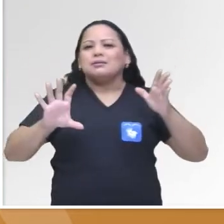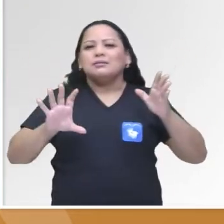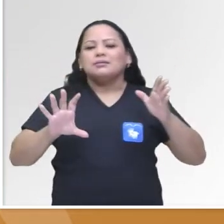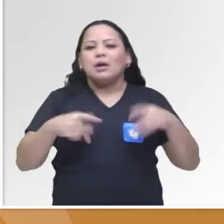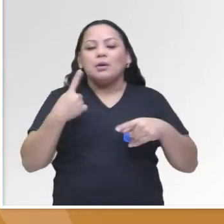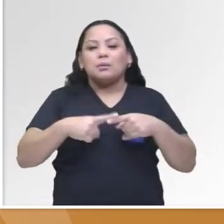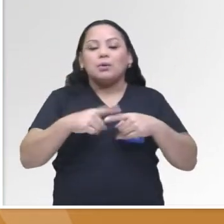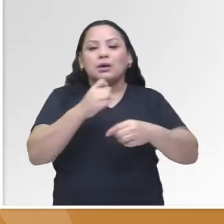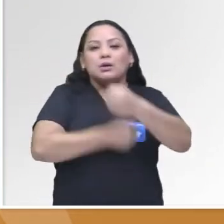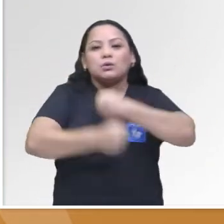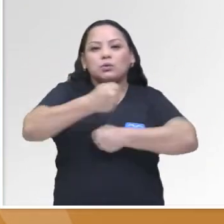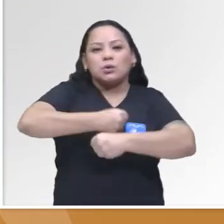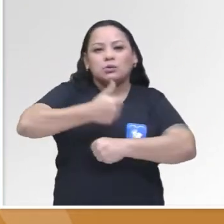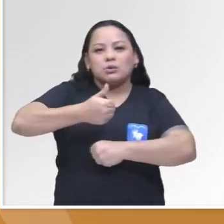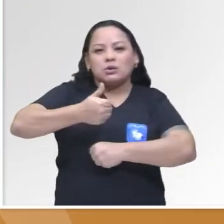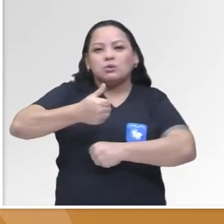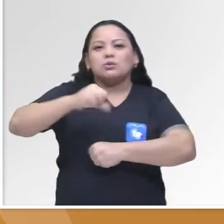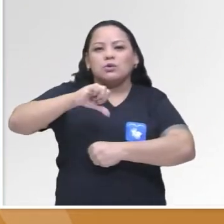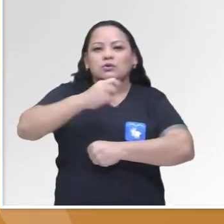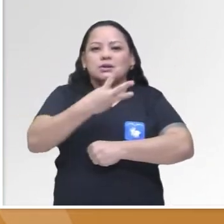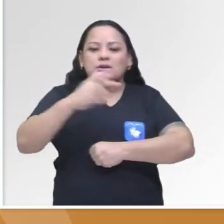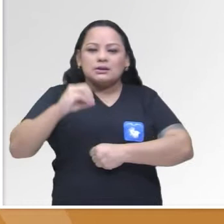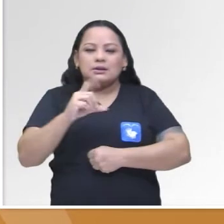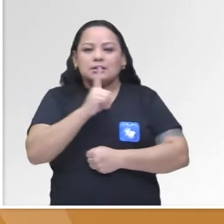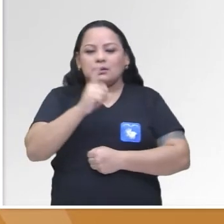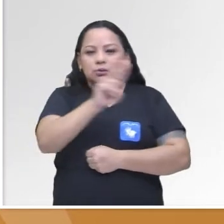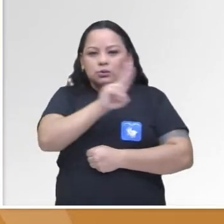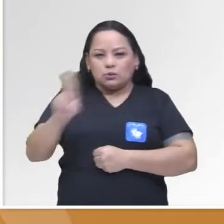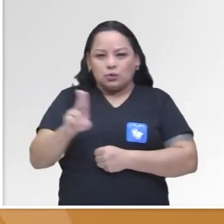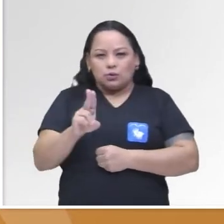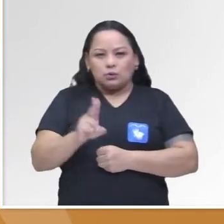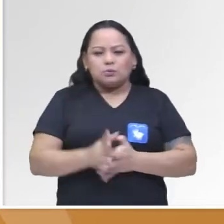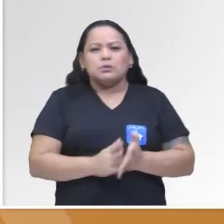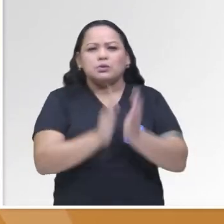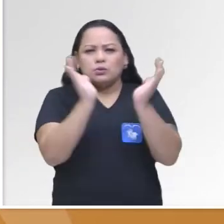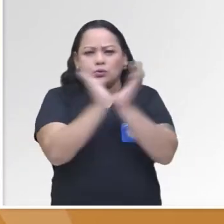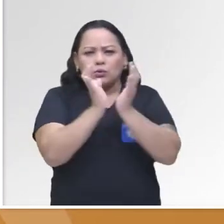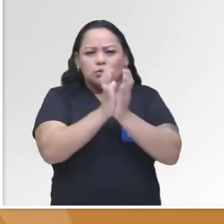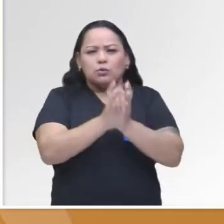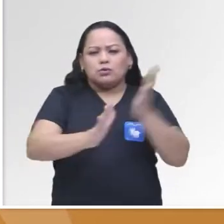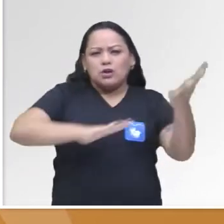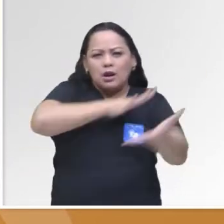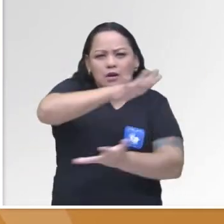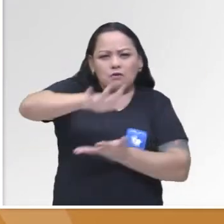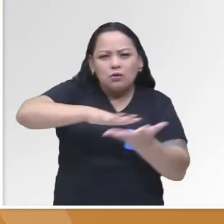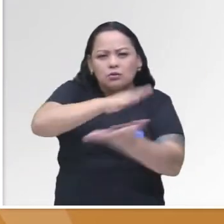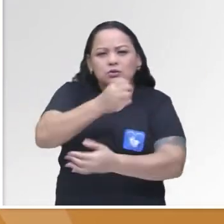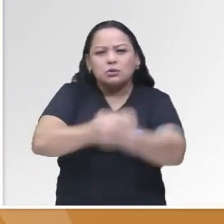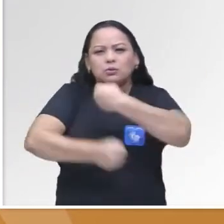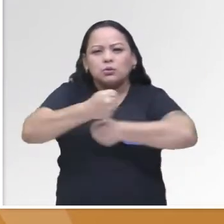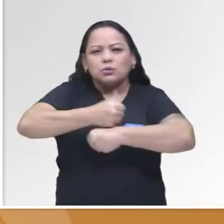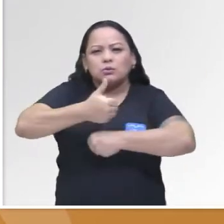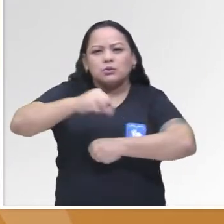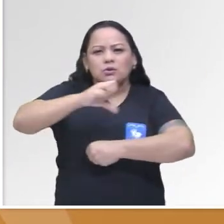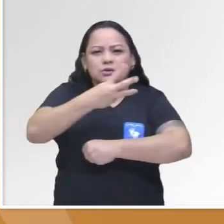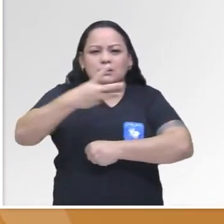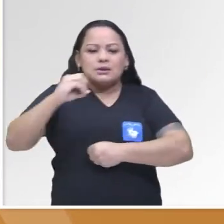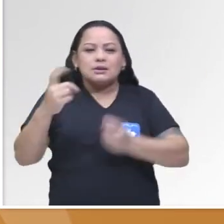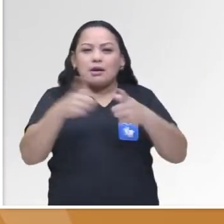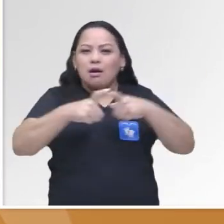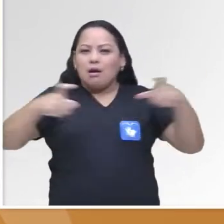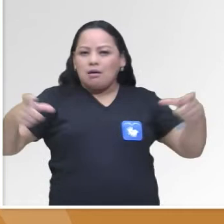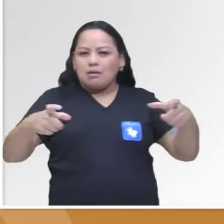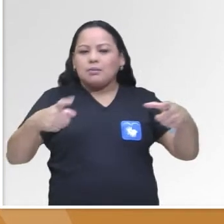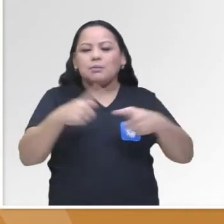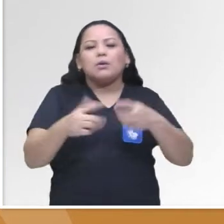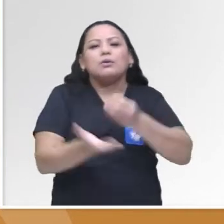em 1930 vamos ter o chamado movimento de Revolução de 1930, onde amplamente